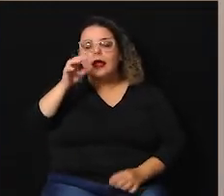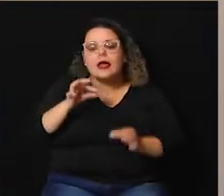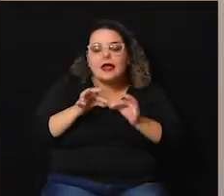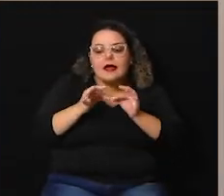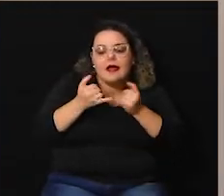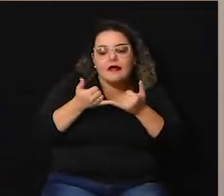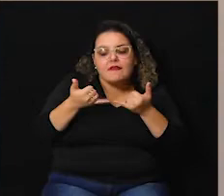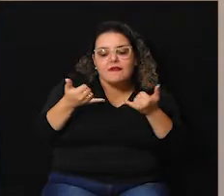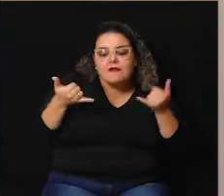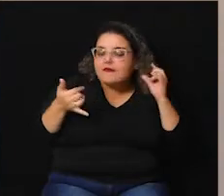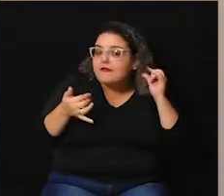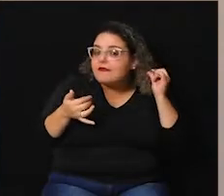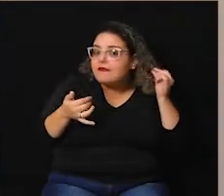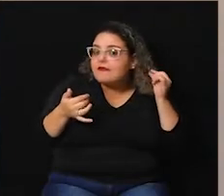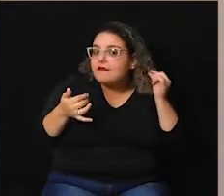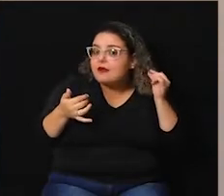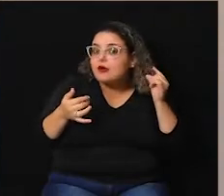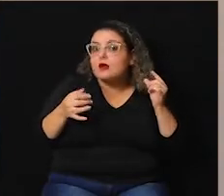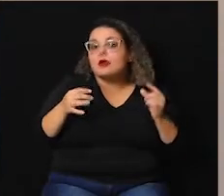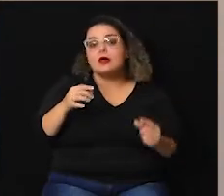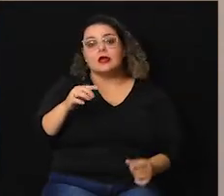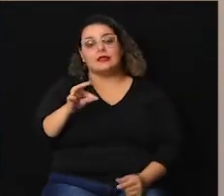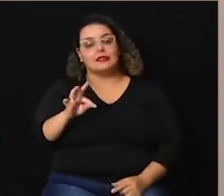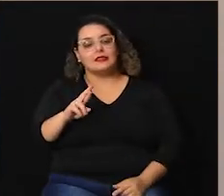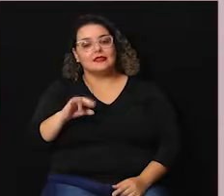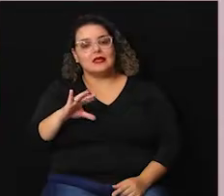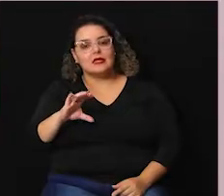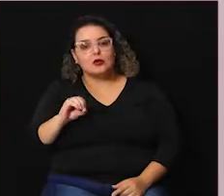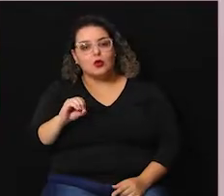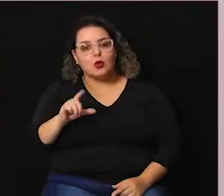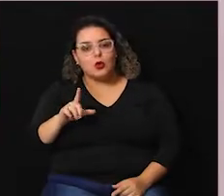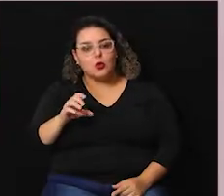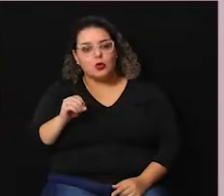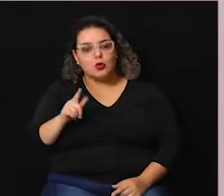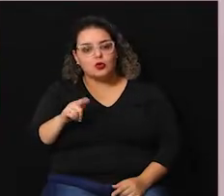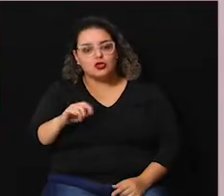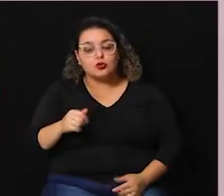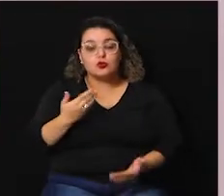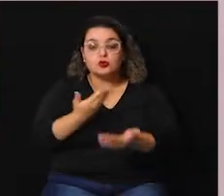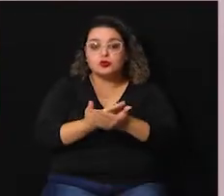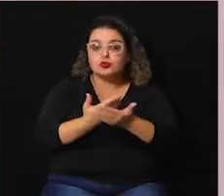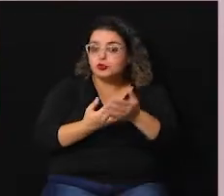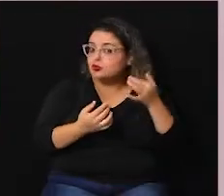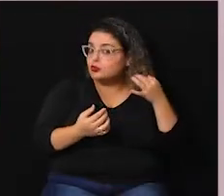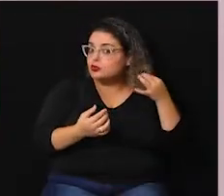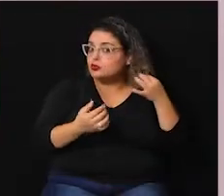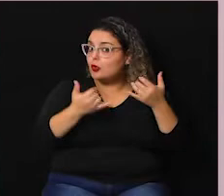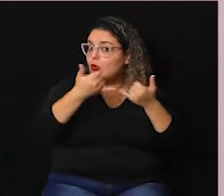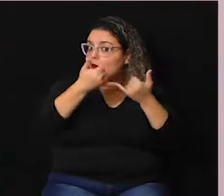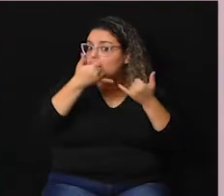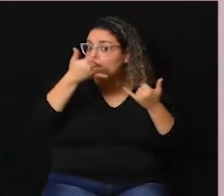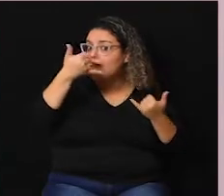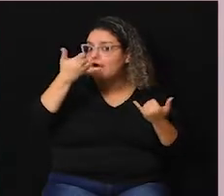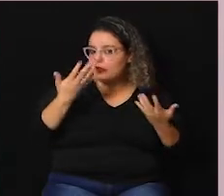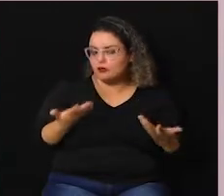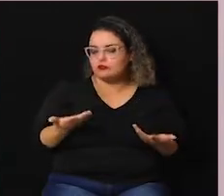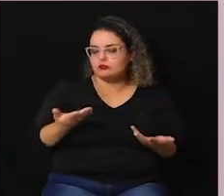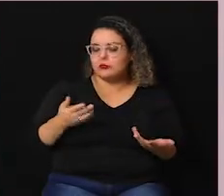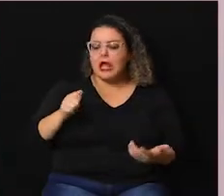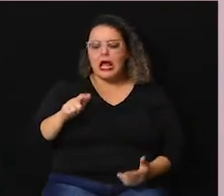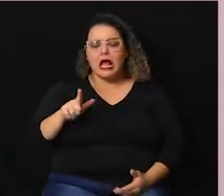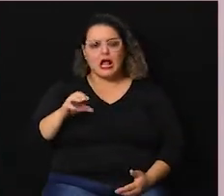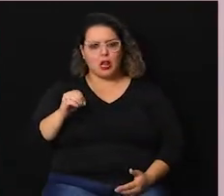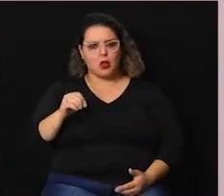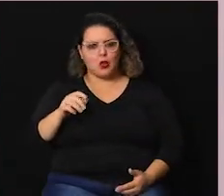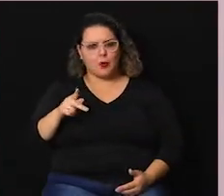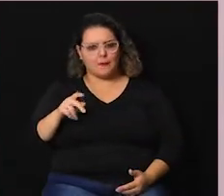então tricologia é o estudo do fio. E como a gente está falando de alopecia que afeta